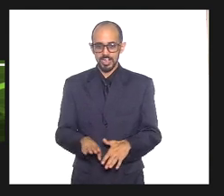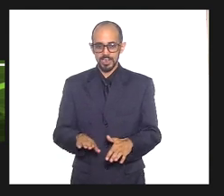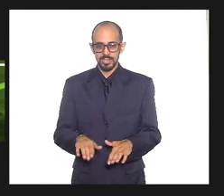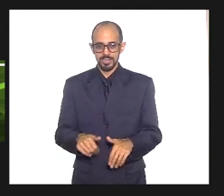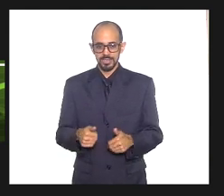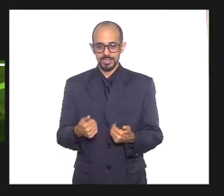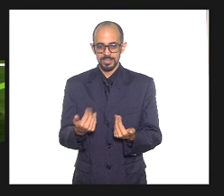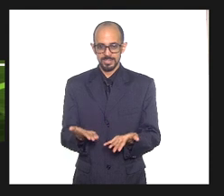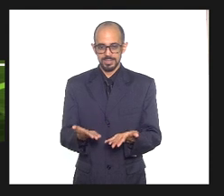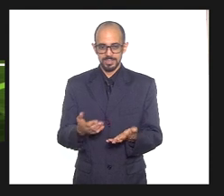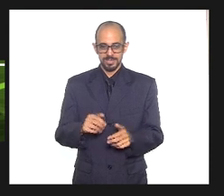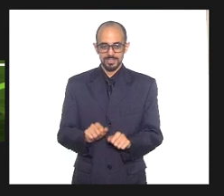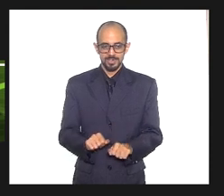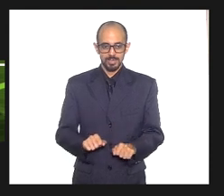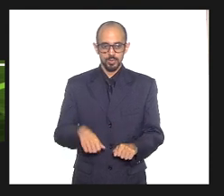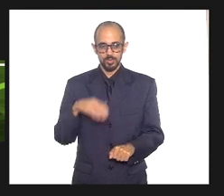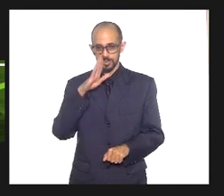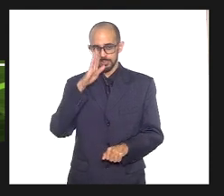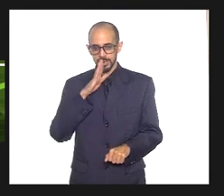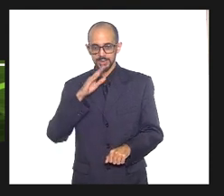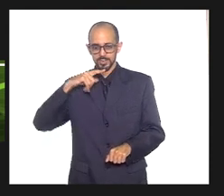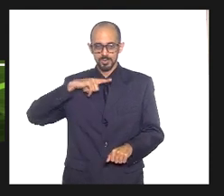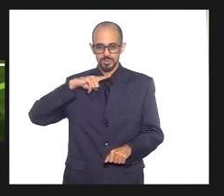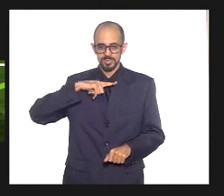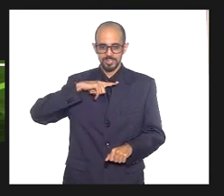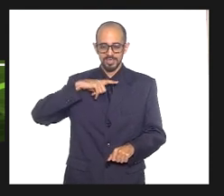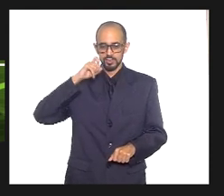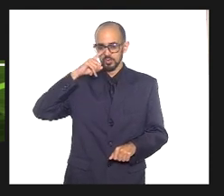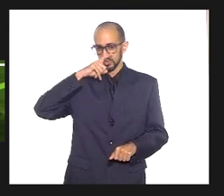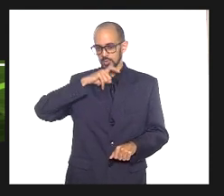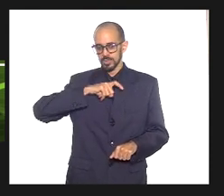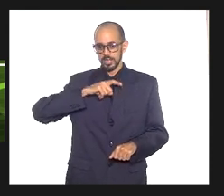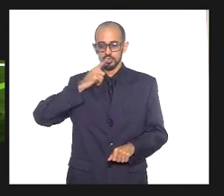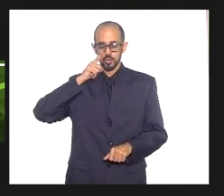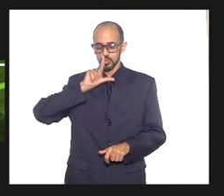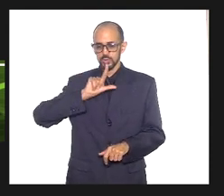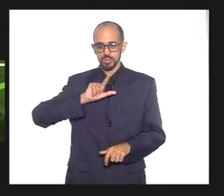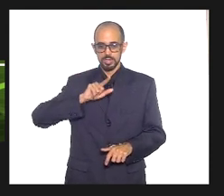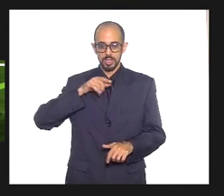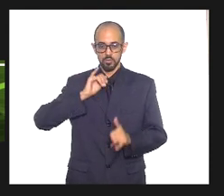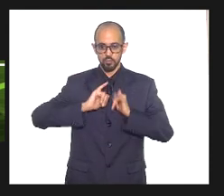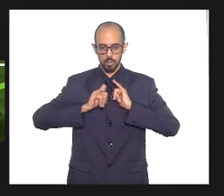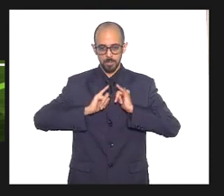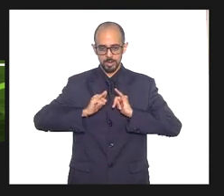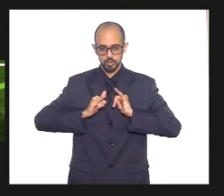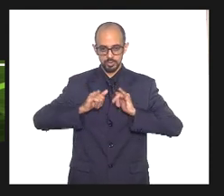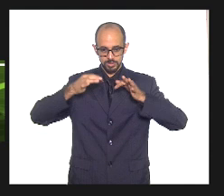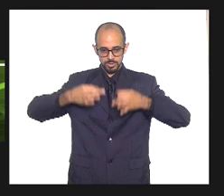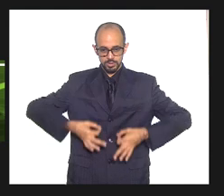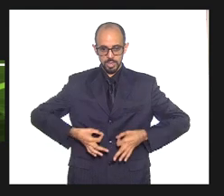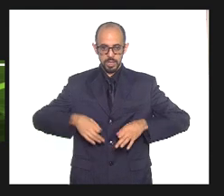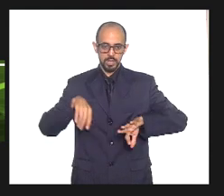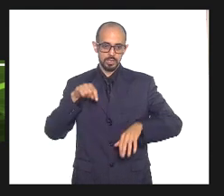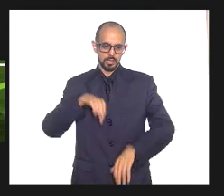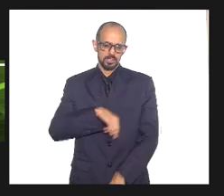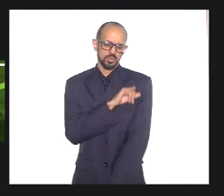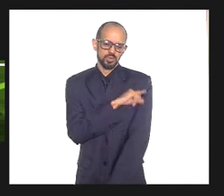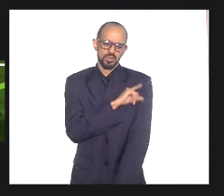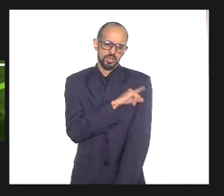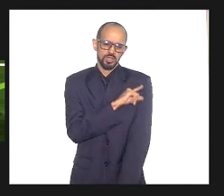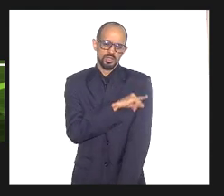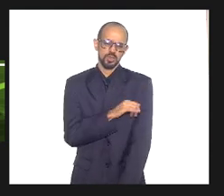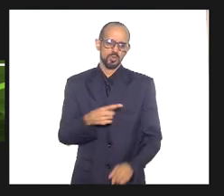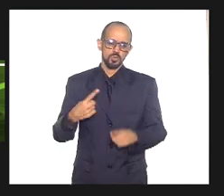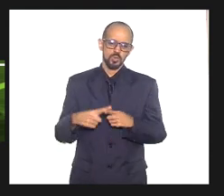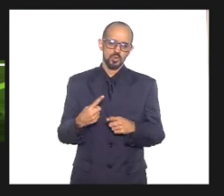uma dificuldade de obter dados mais concretos do Rio de Janeiro com relação a esse tema, tendo em vista que